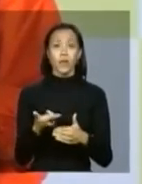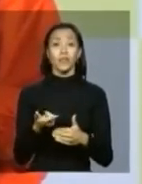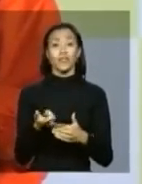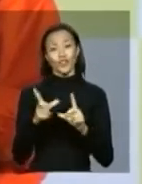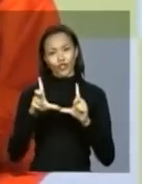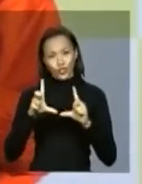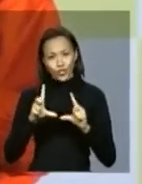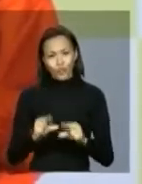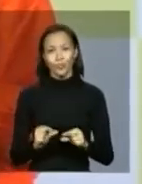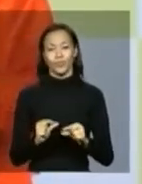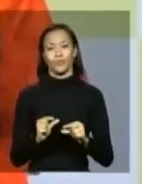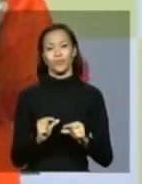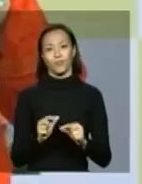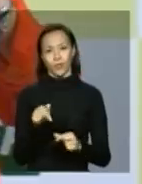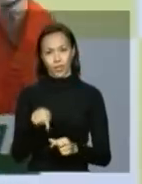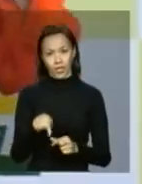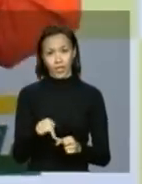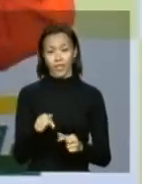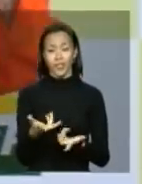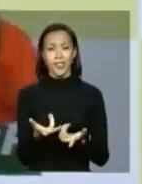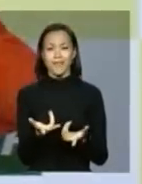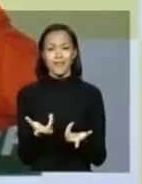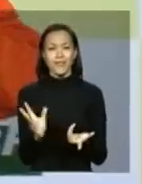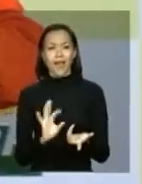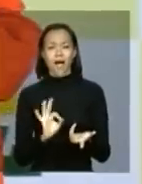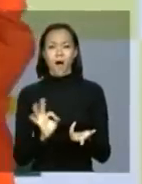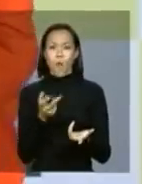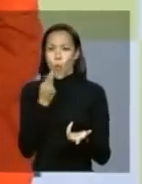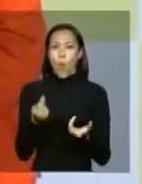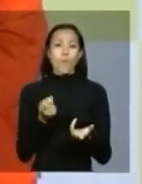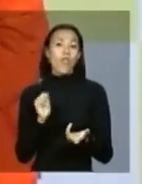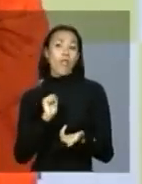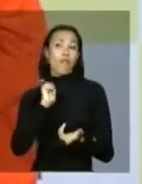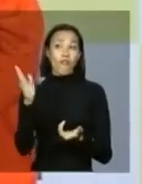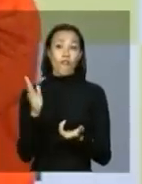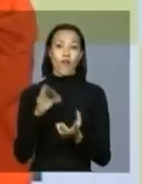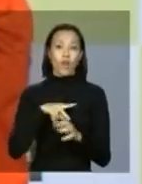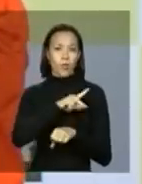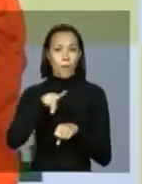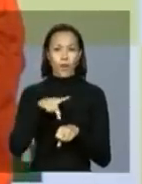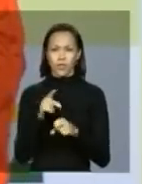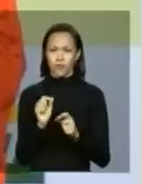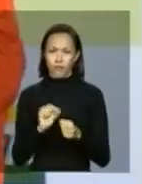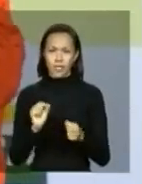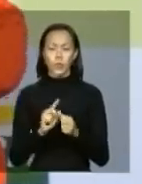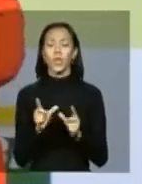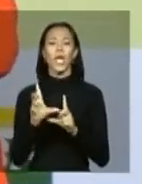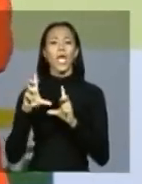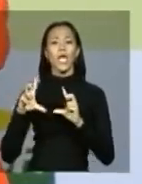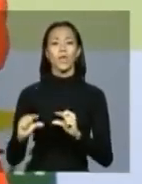custos no Brasil. Não da forma como eles estão fazendo lá fora, que é